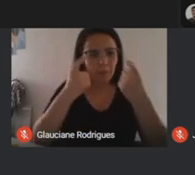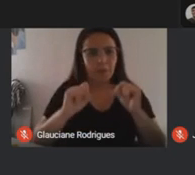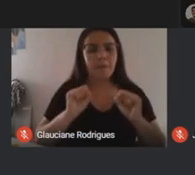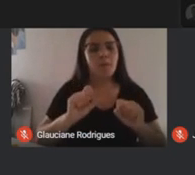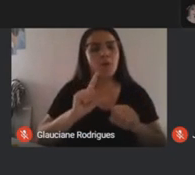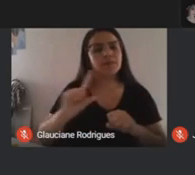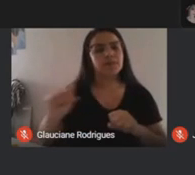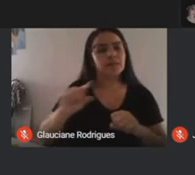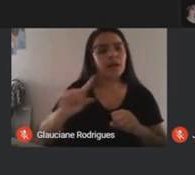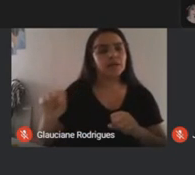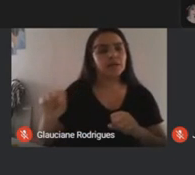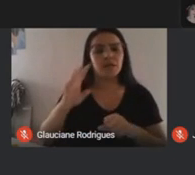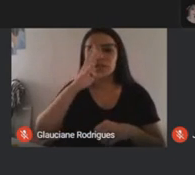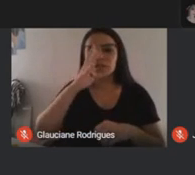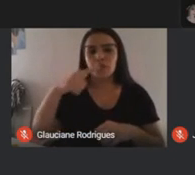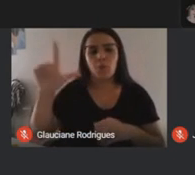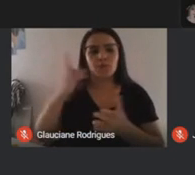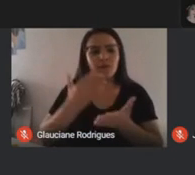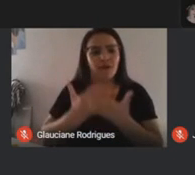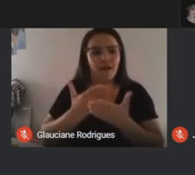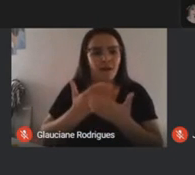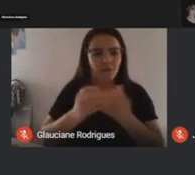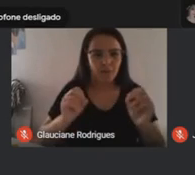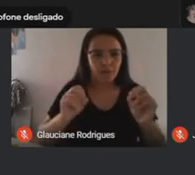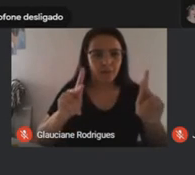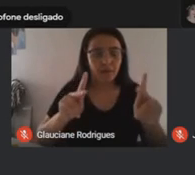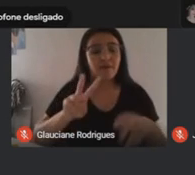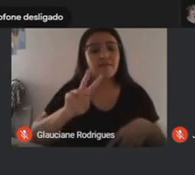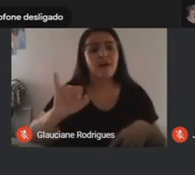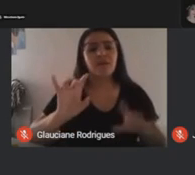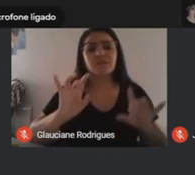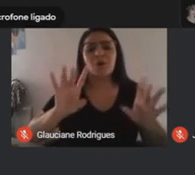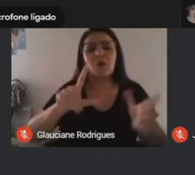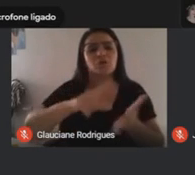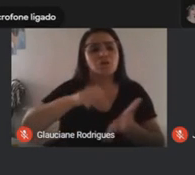pendrive. Aí 2 horas a gente volta, tá certo, gente?